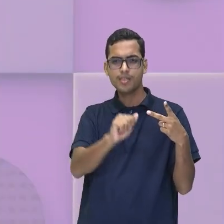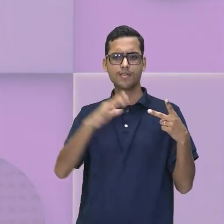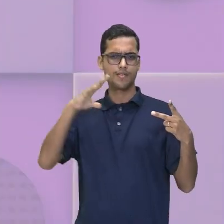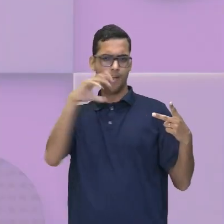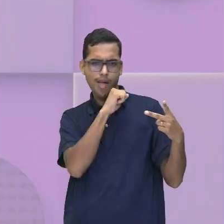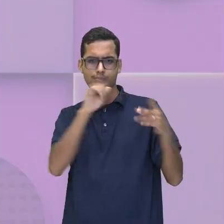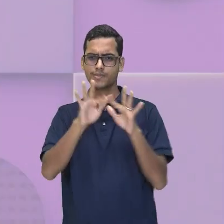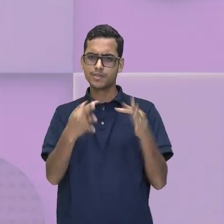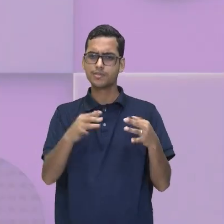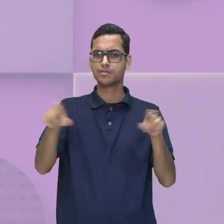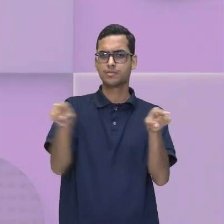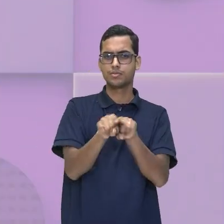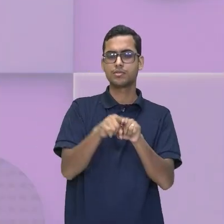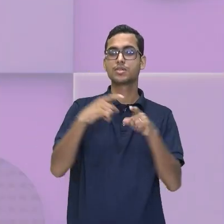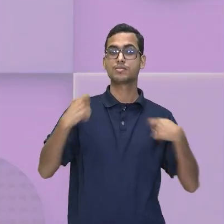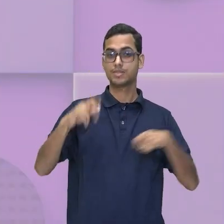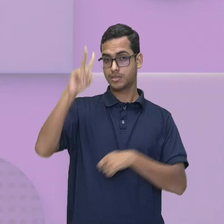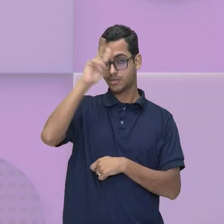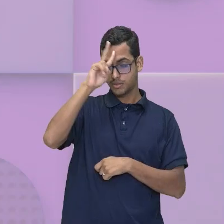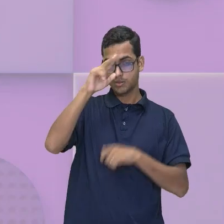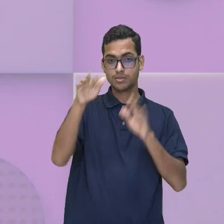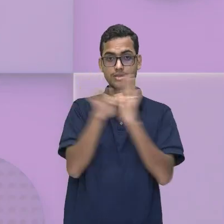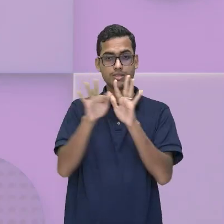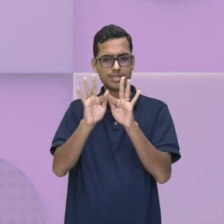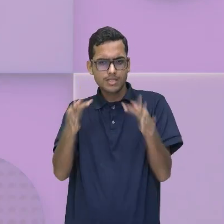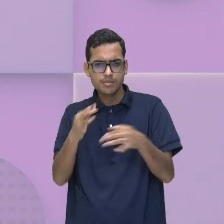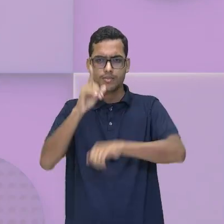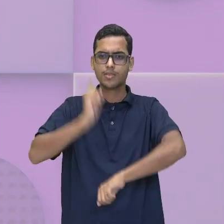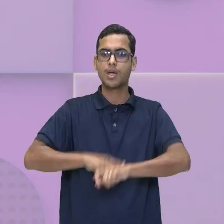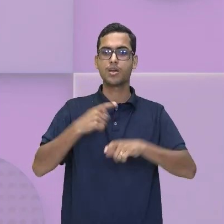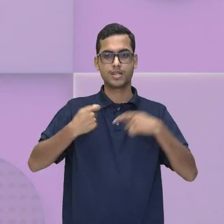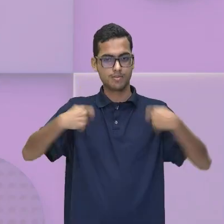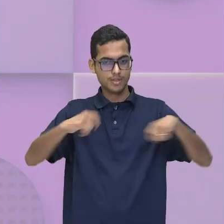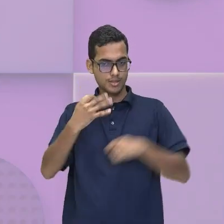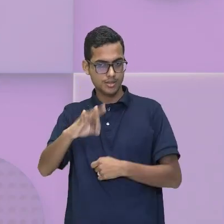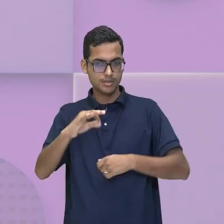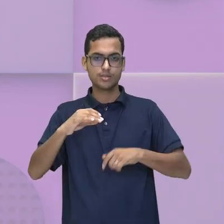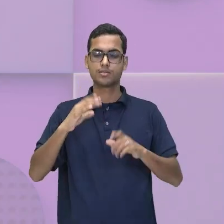rápido, mais simples, mas tem que lembrar de simplificar quando necessário, tá bom?